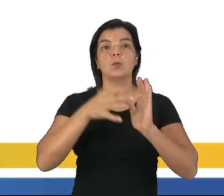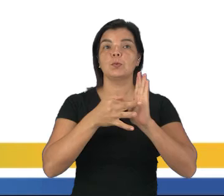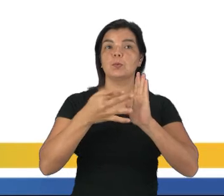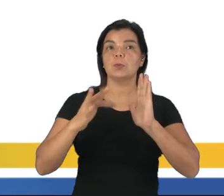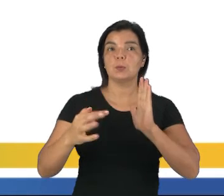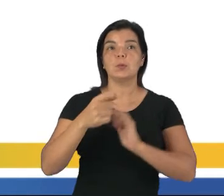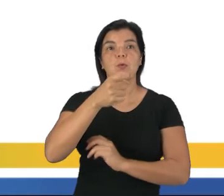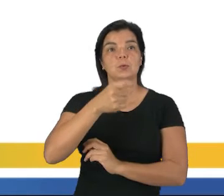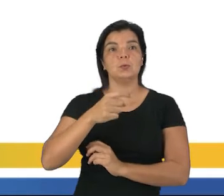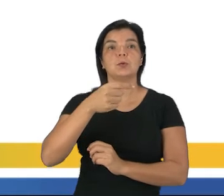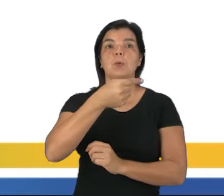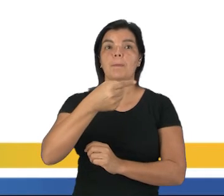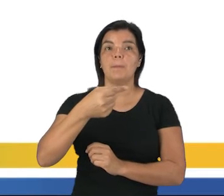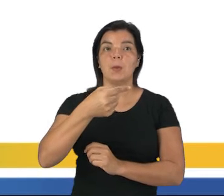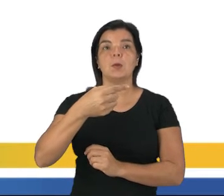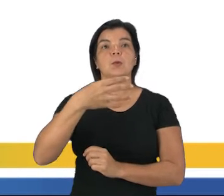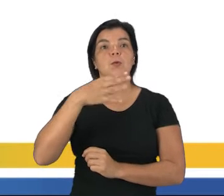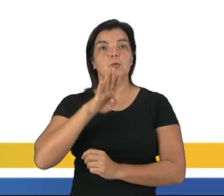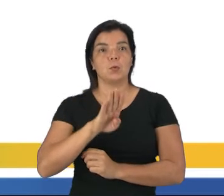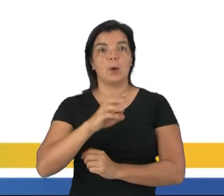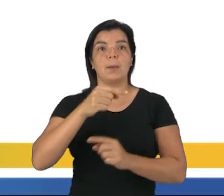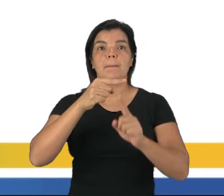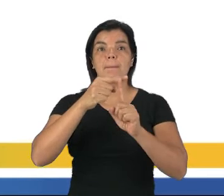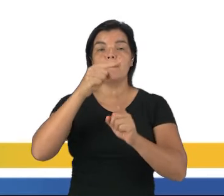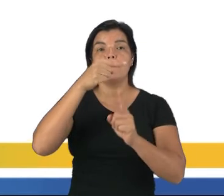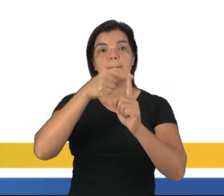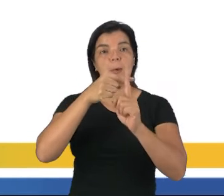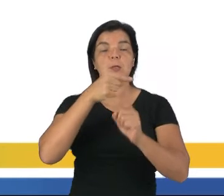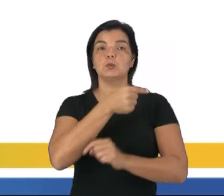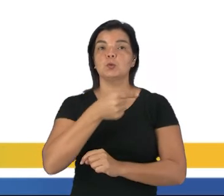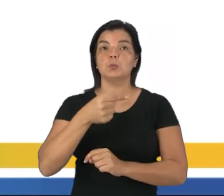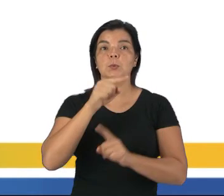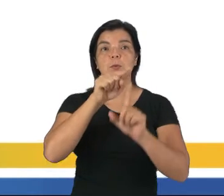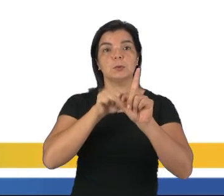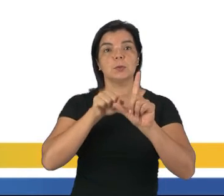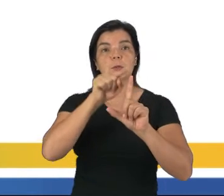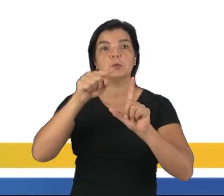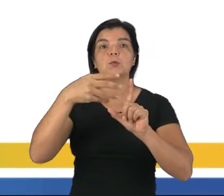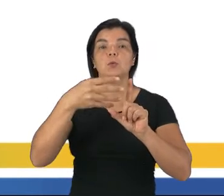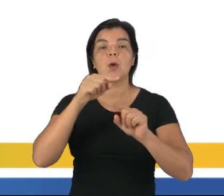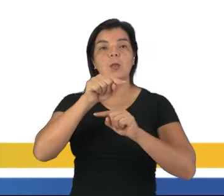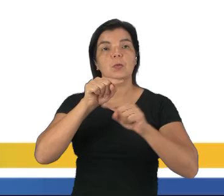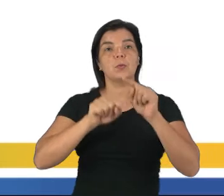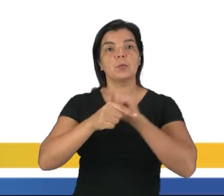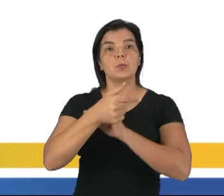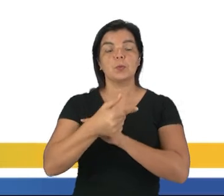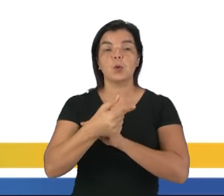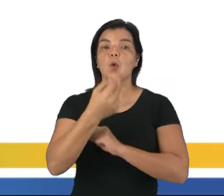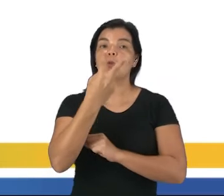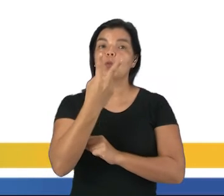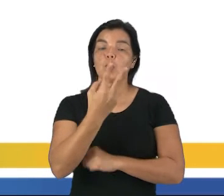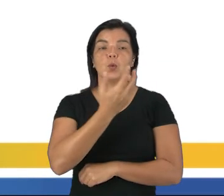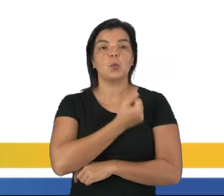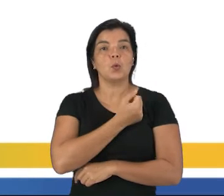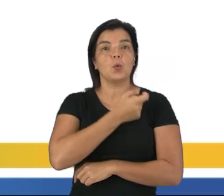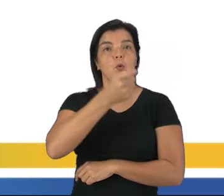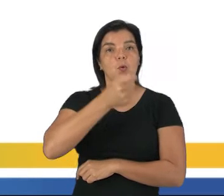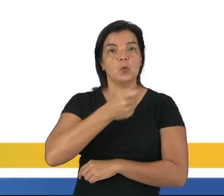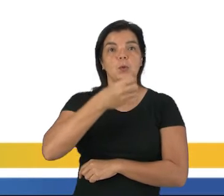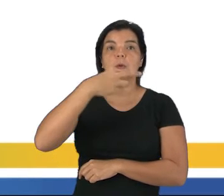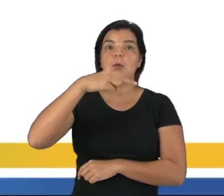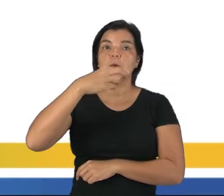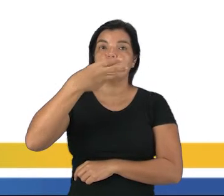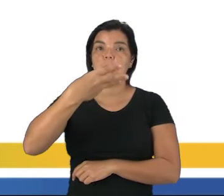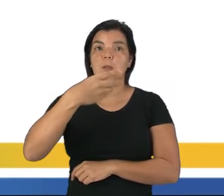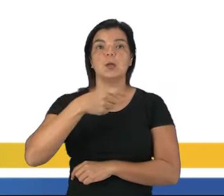fórmula, que é o x igual a menos b, mais ou menos raiz de delta sobre 2a, e aí eu encontrei dois valores para x igual a